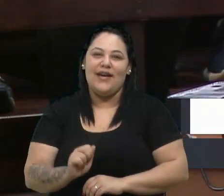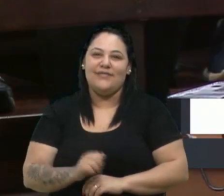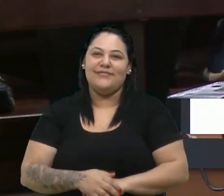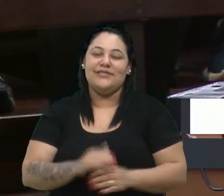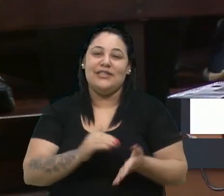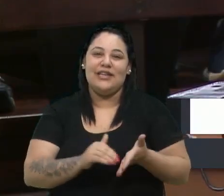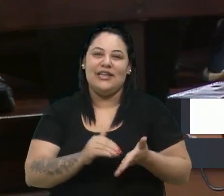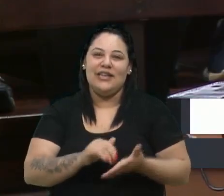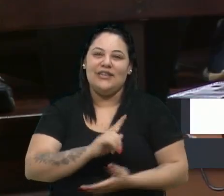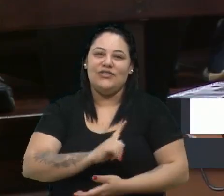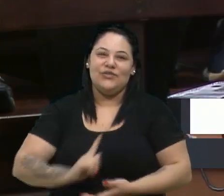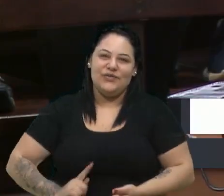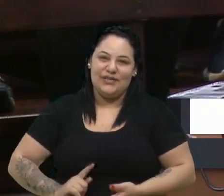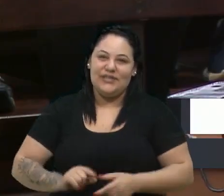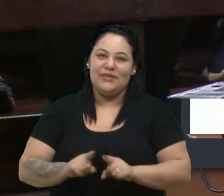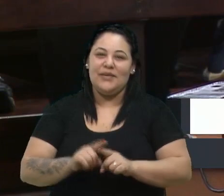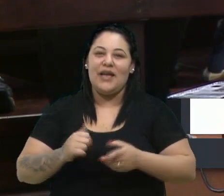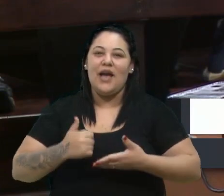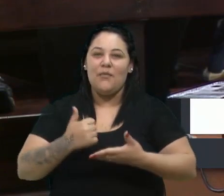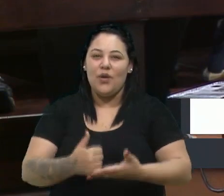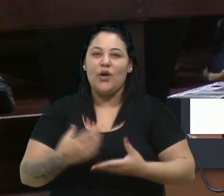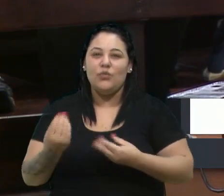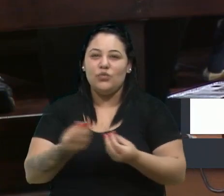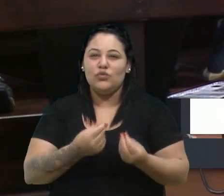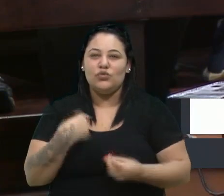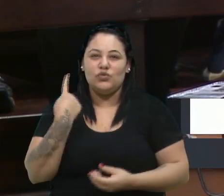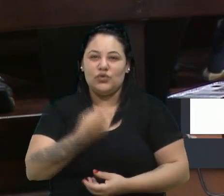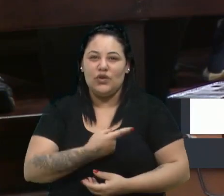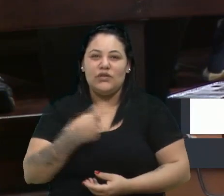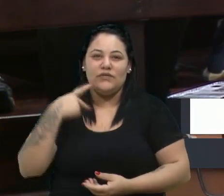o qual apoia muito nós aqui, vereador,